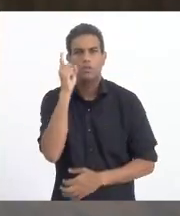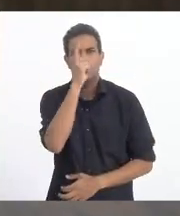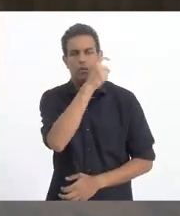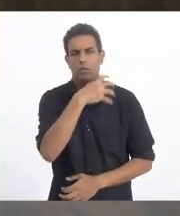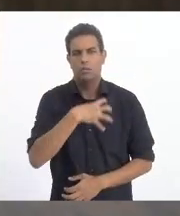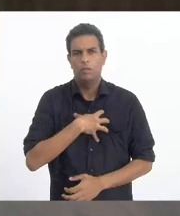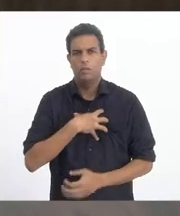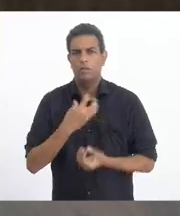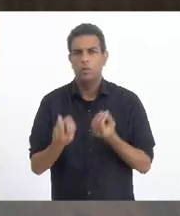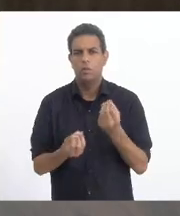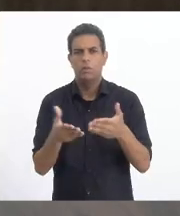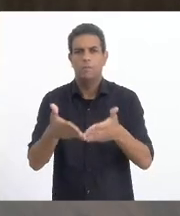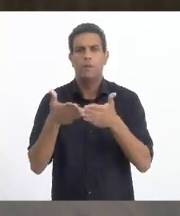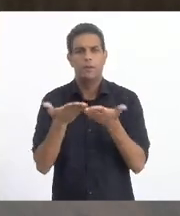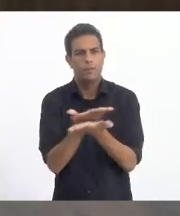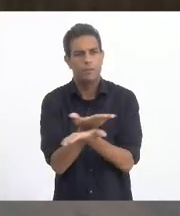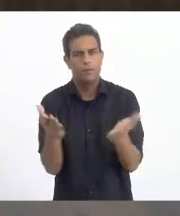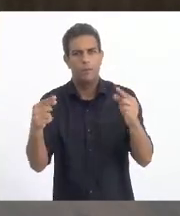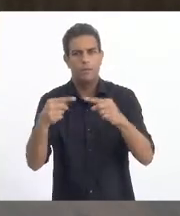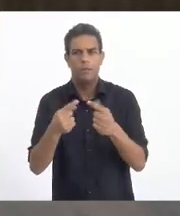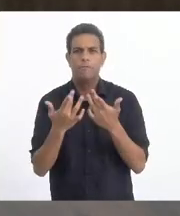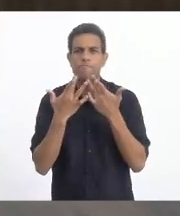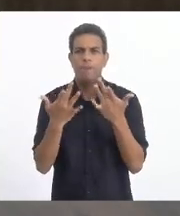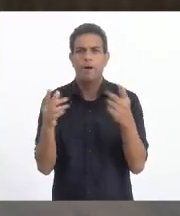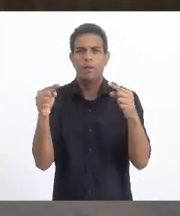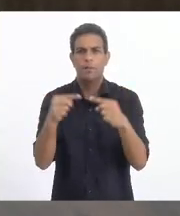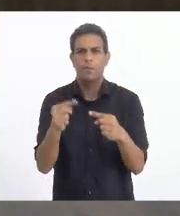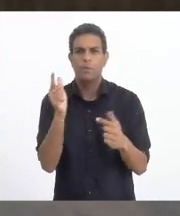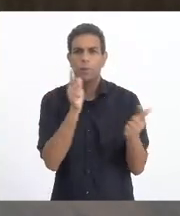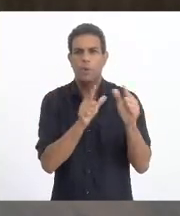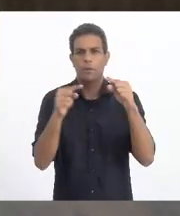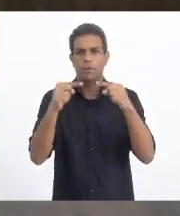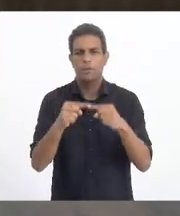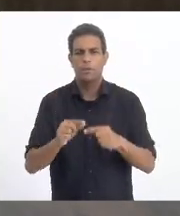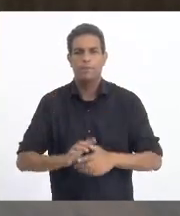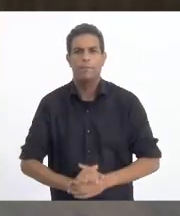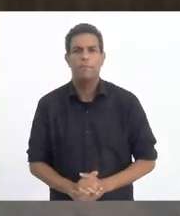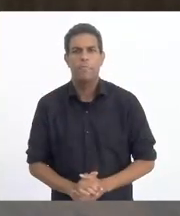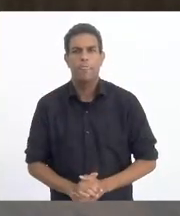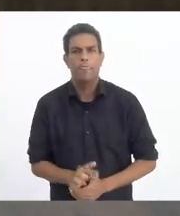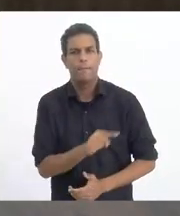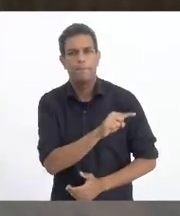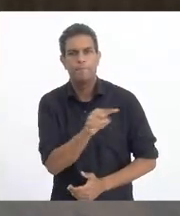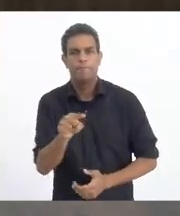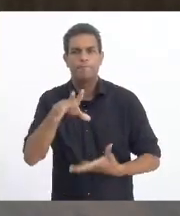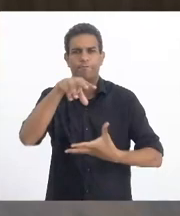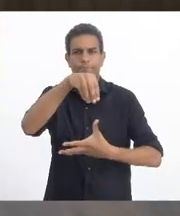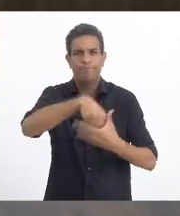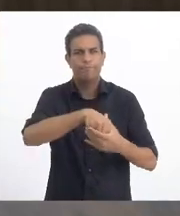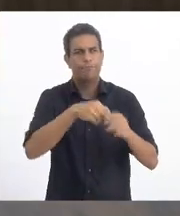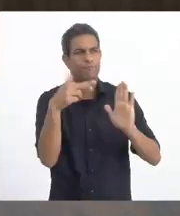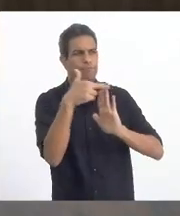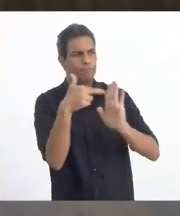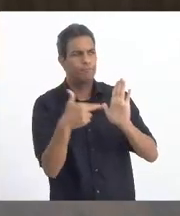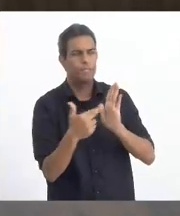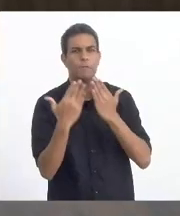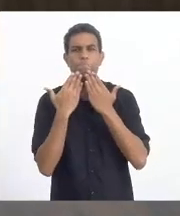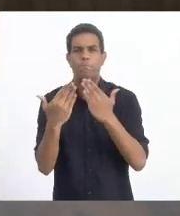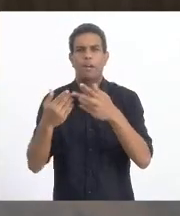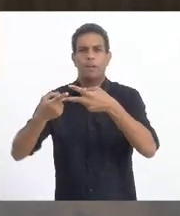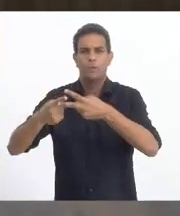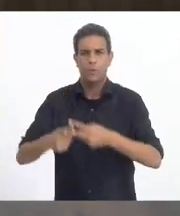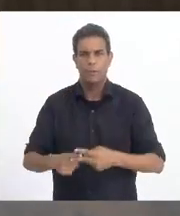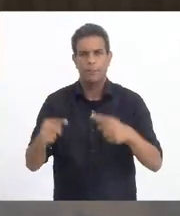agonias. Por favor... Façam que isso seja corrigido. Isso está na mão dos senhores. Por favor,